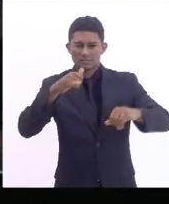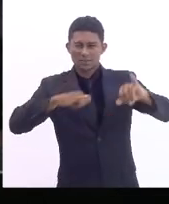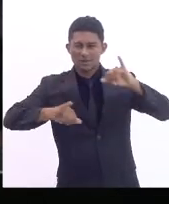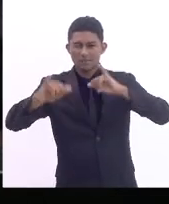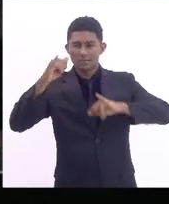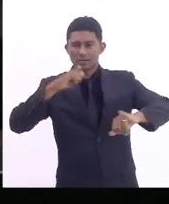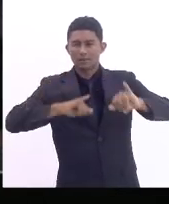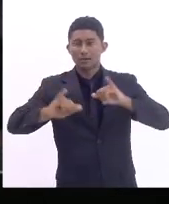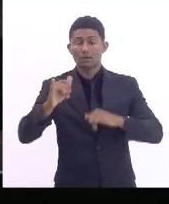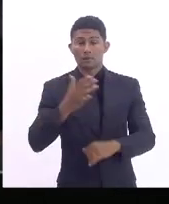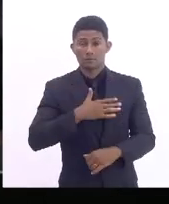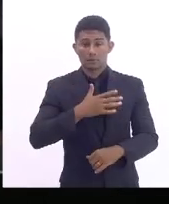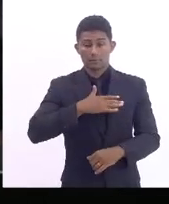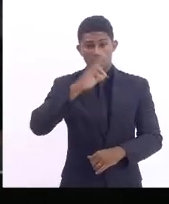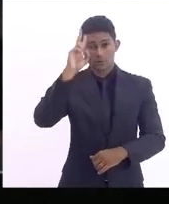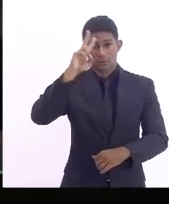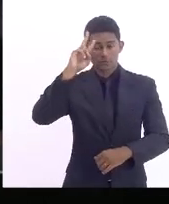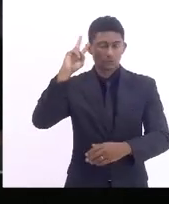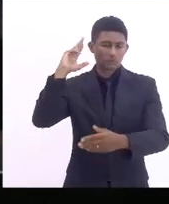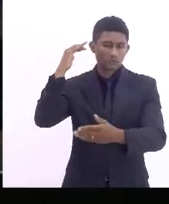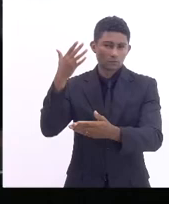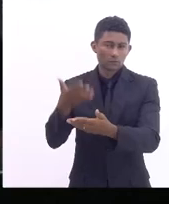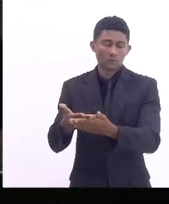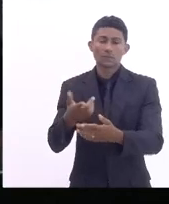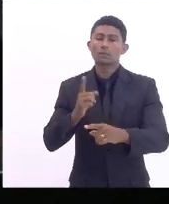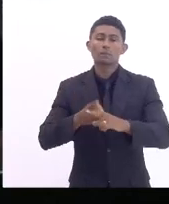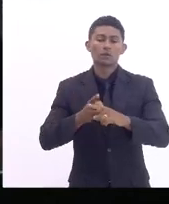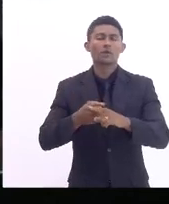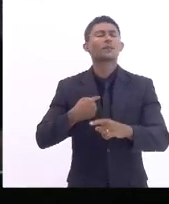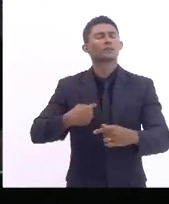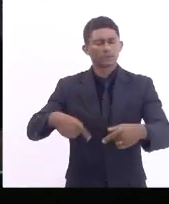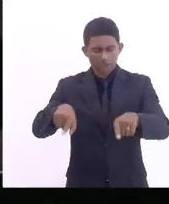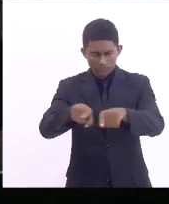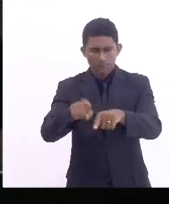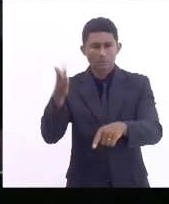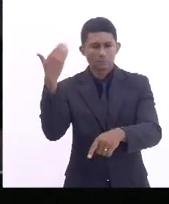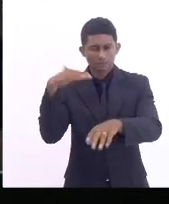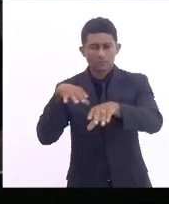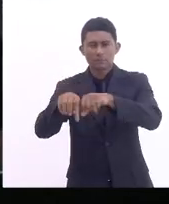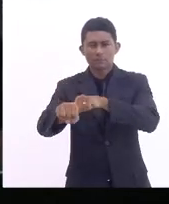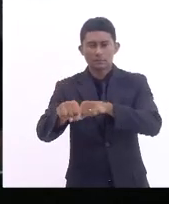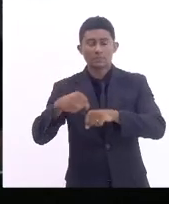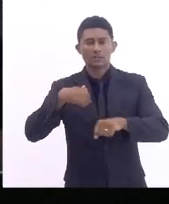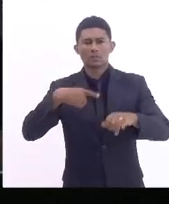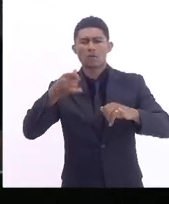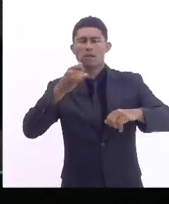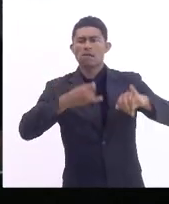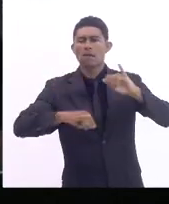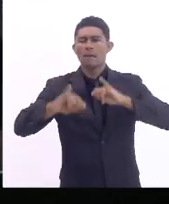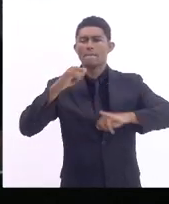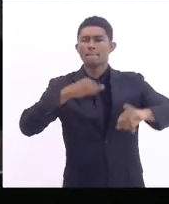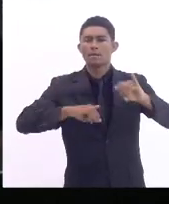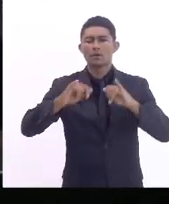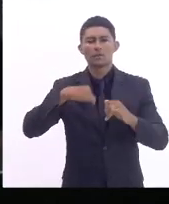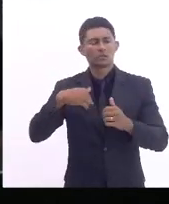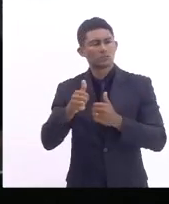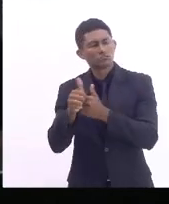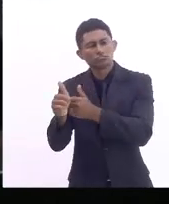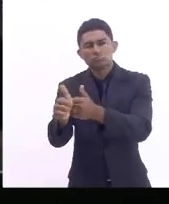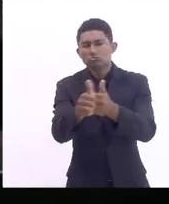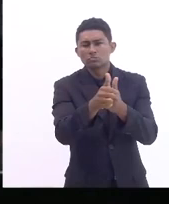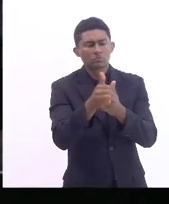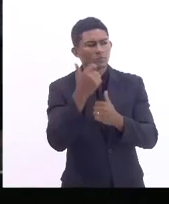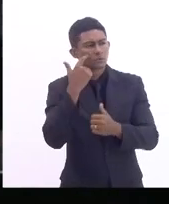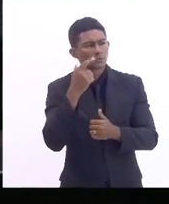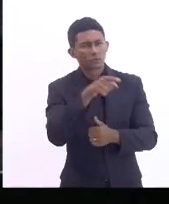toda minha trajetória porque também sou técnico toda minha trajetória na Química eu acompanhei de perto né o processo